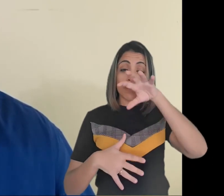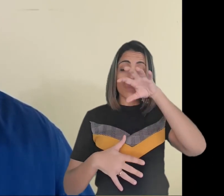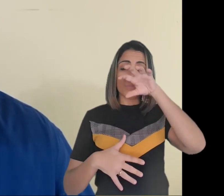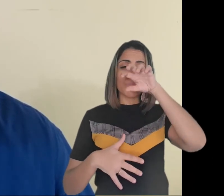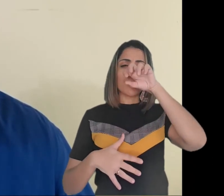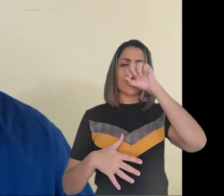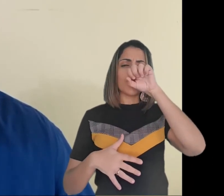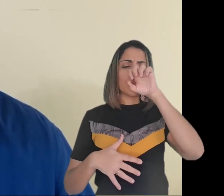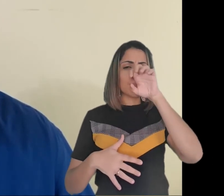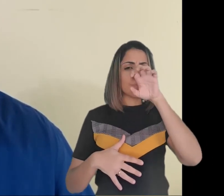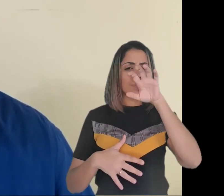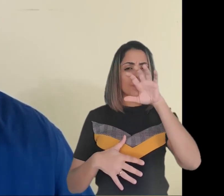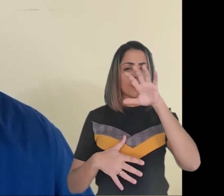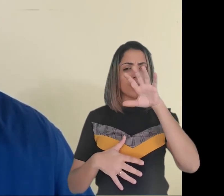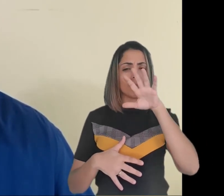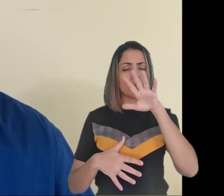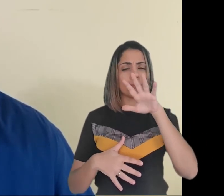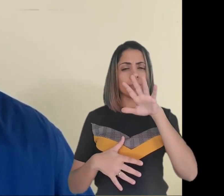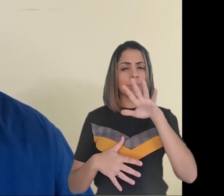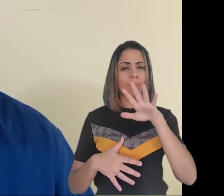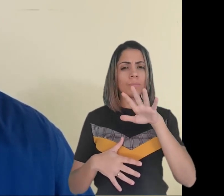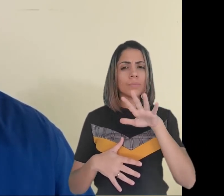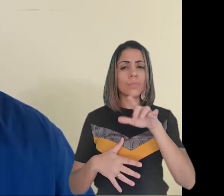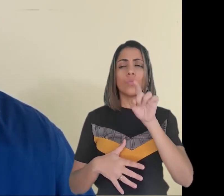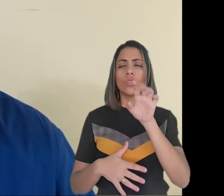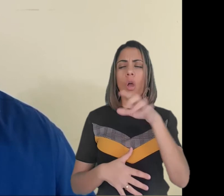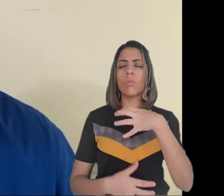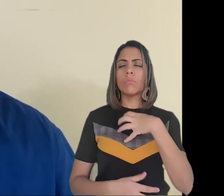Sem mudar nada, apenas observa.